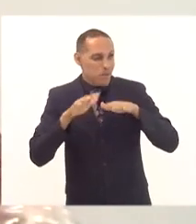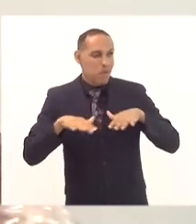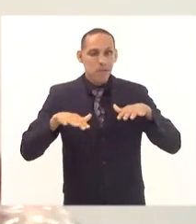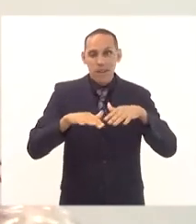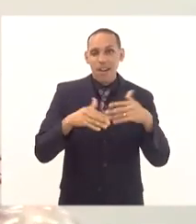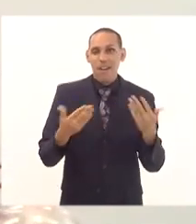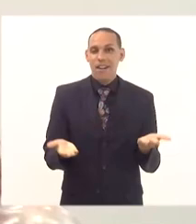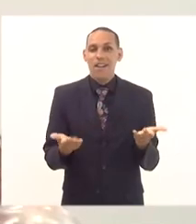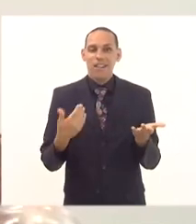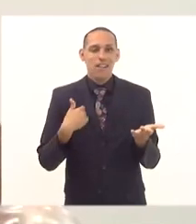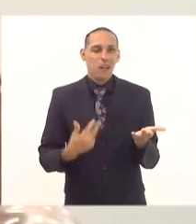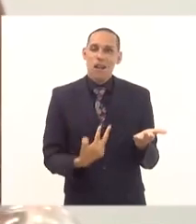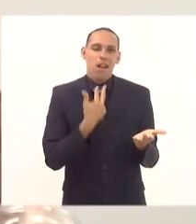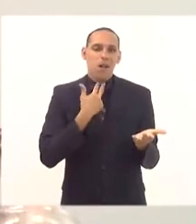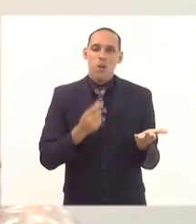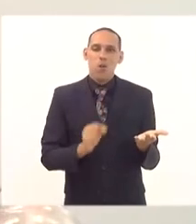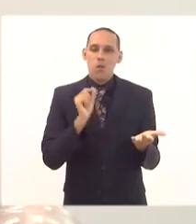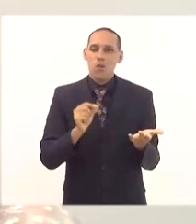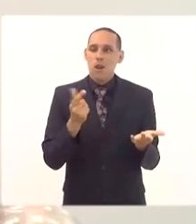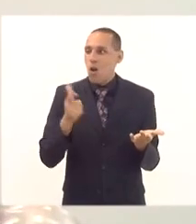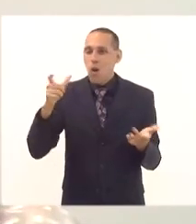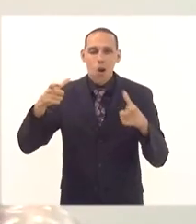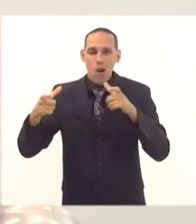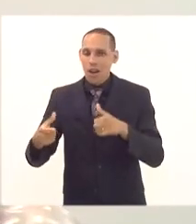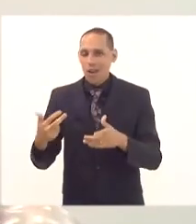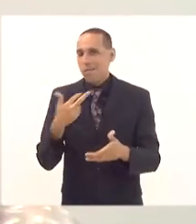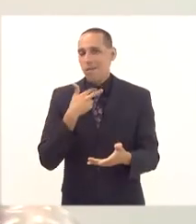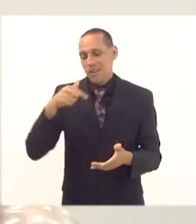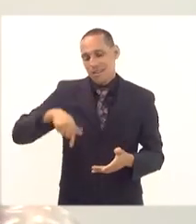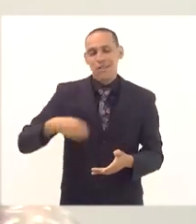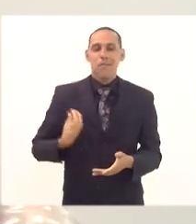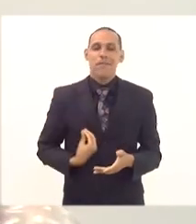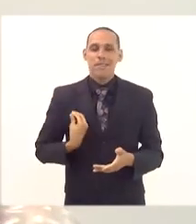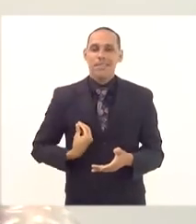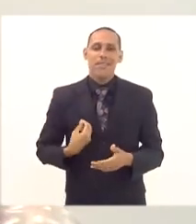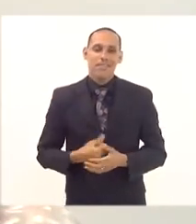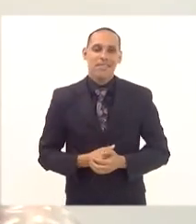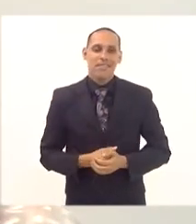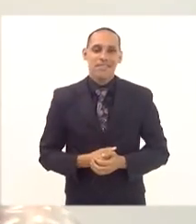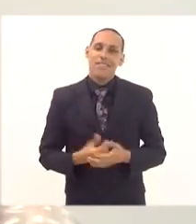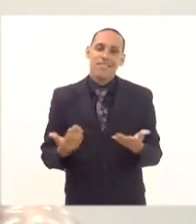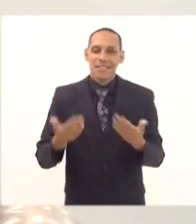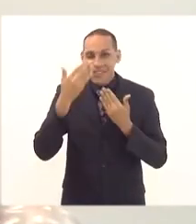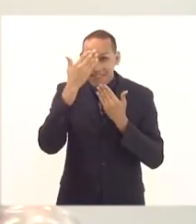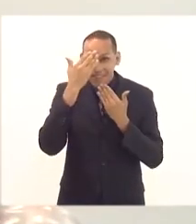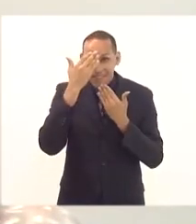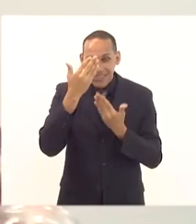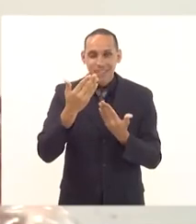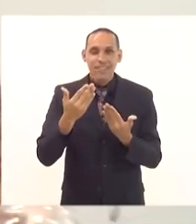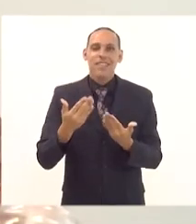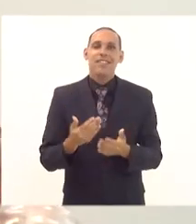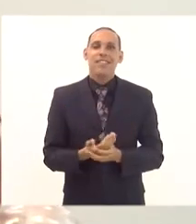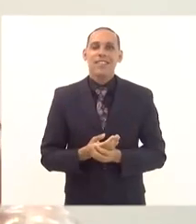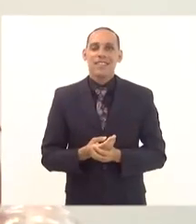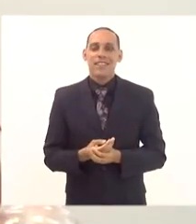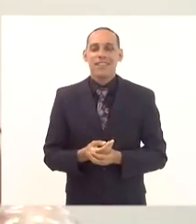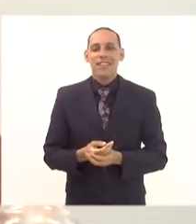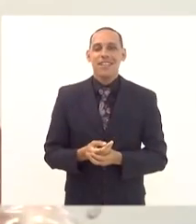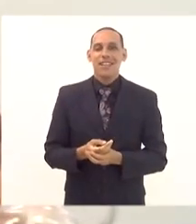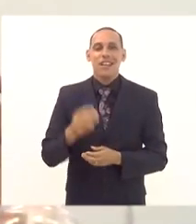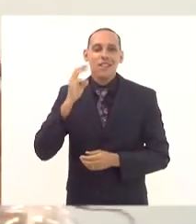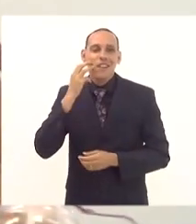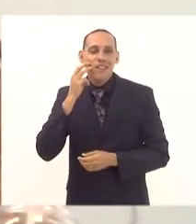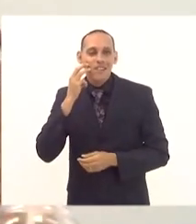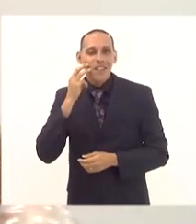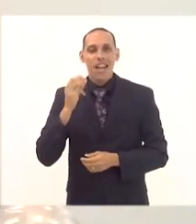não poderia estar em outro lugar senão aqui então agradecer imensamente opaje waldeck